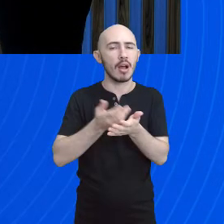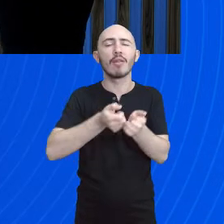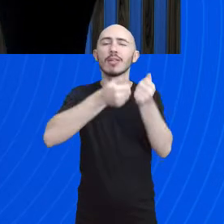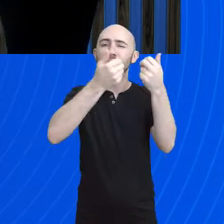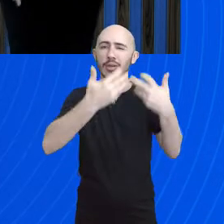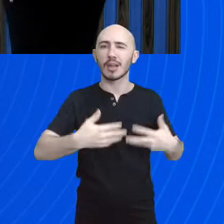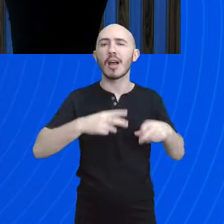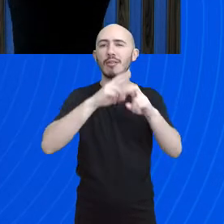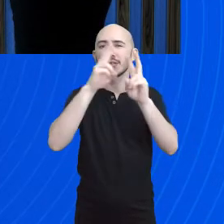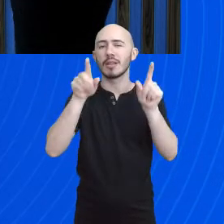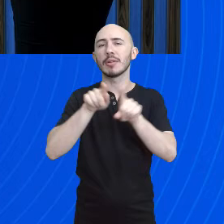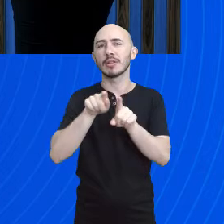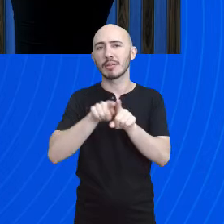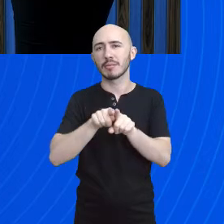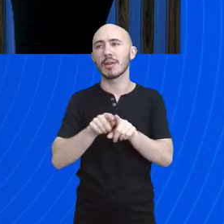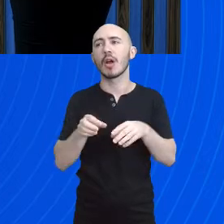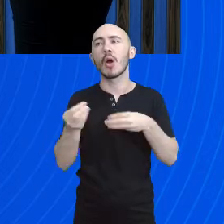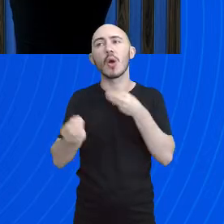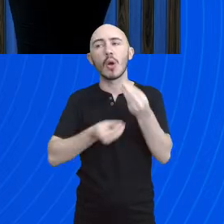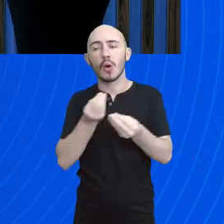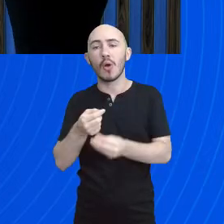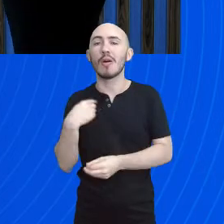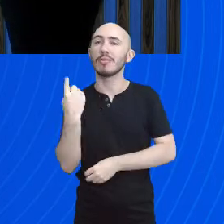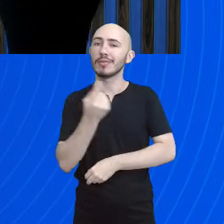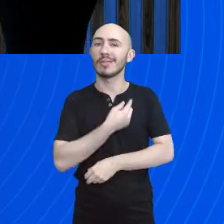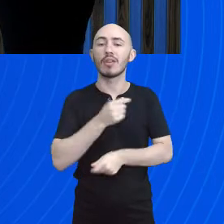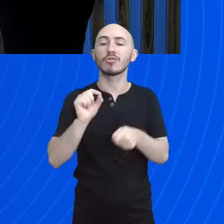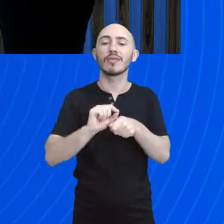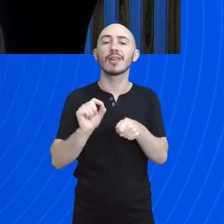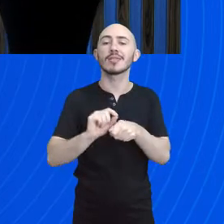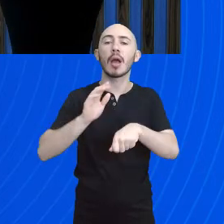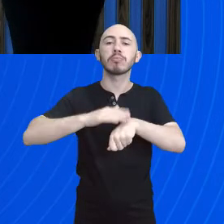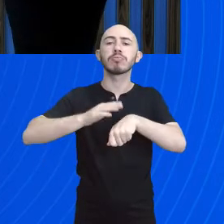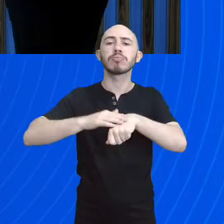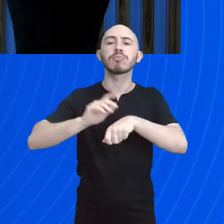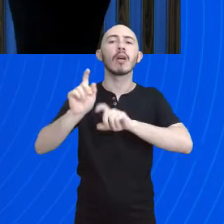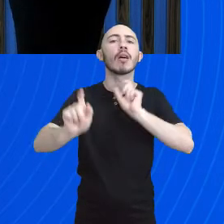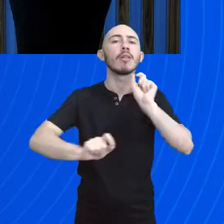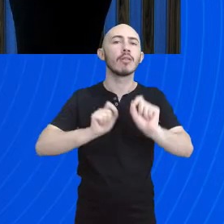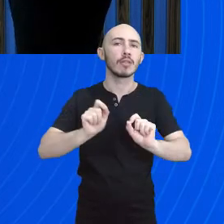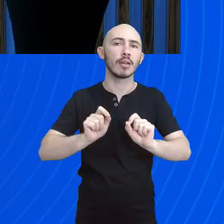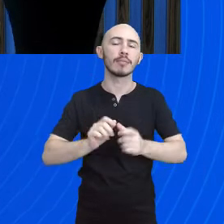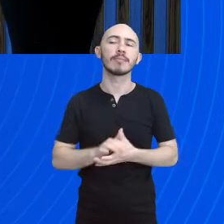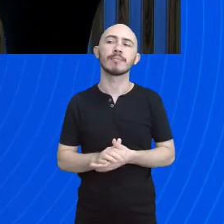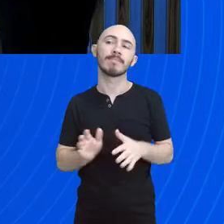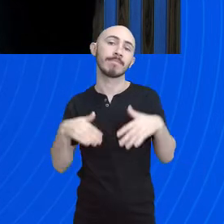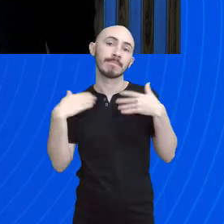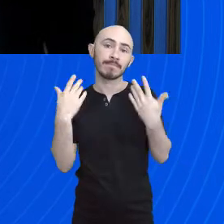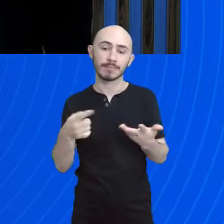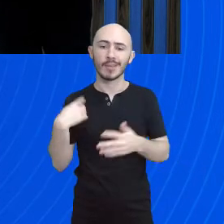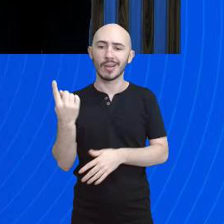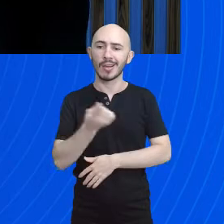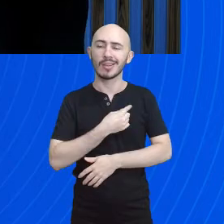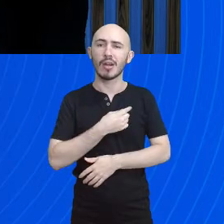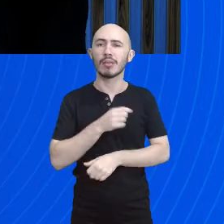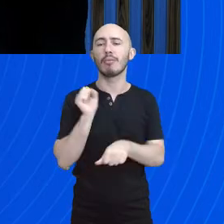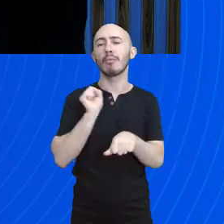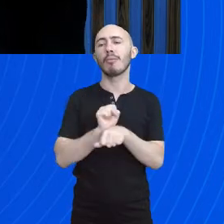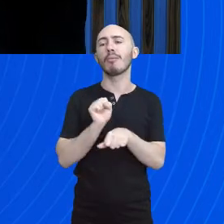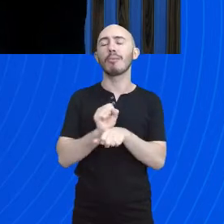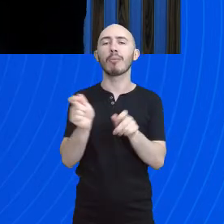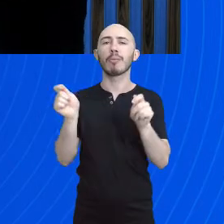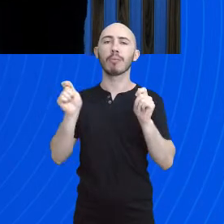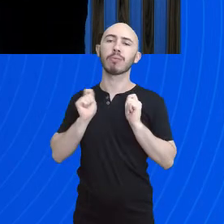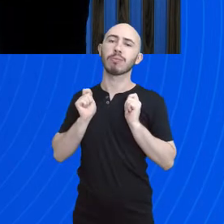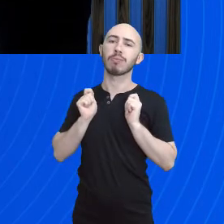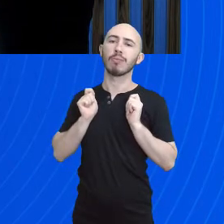sobre isso, né? Sobre o que a gente pode fazer como indivíduos, tá? Porque nós não devemos esperar